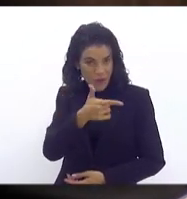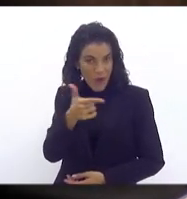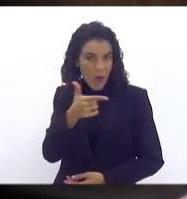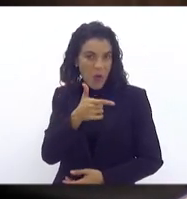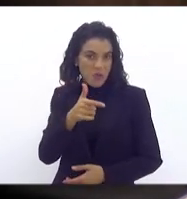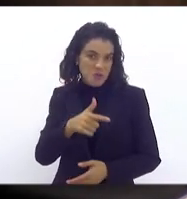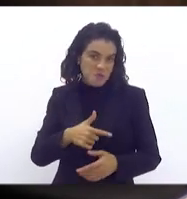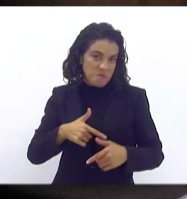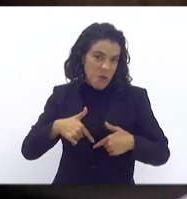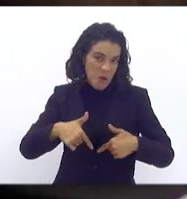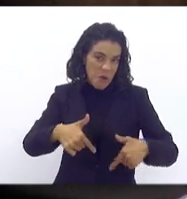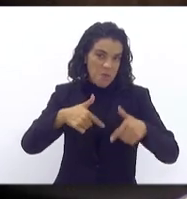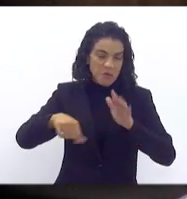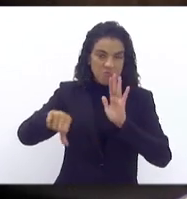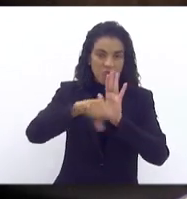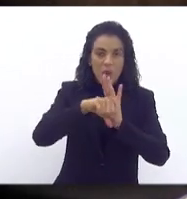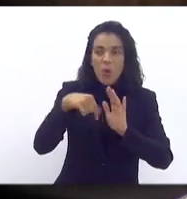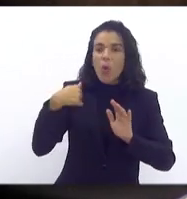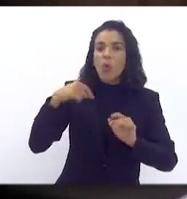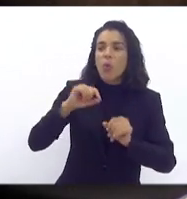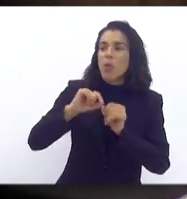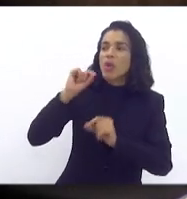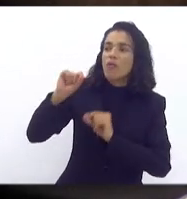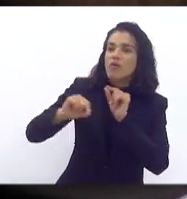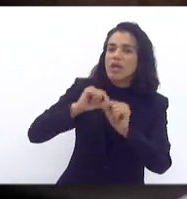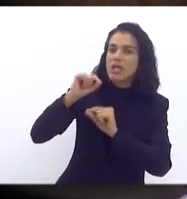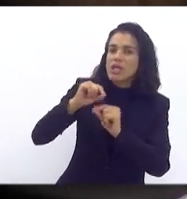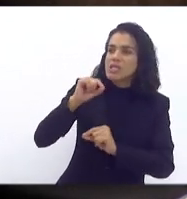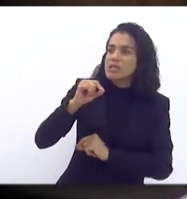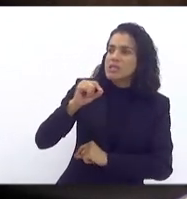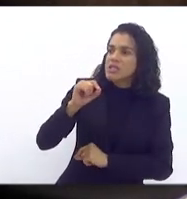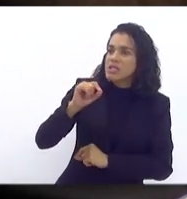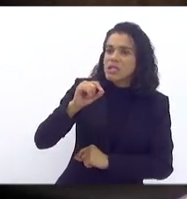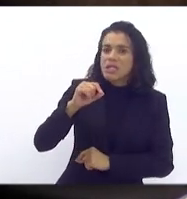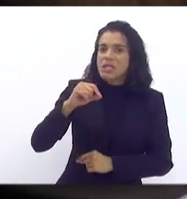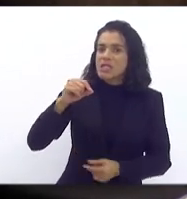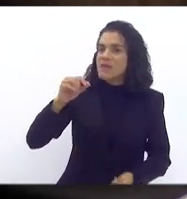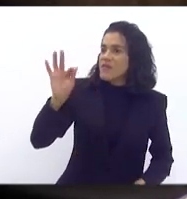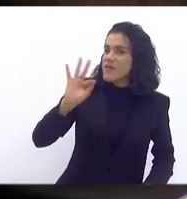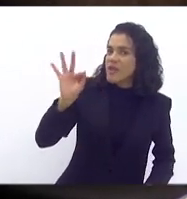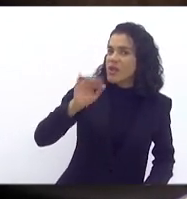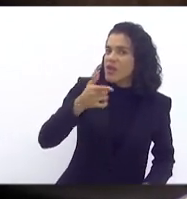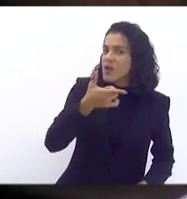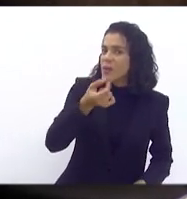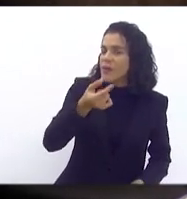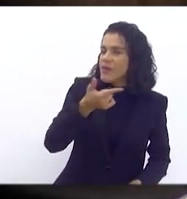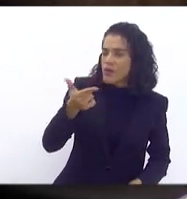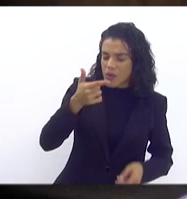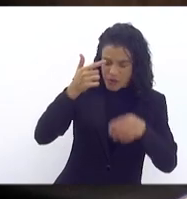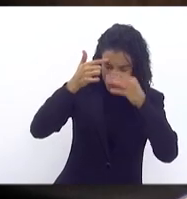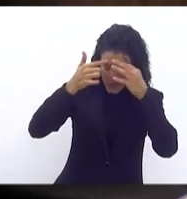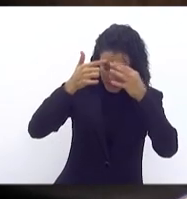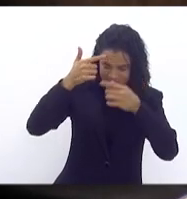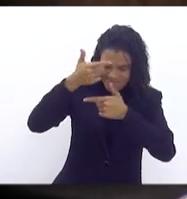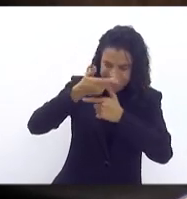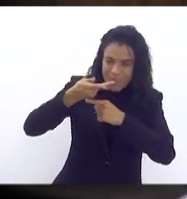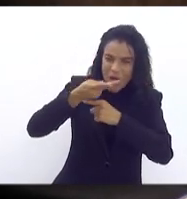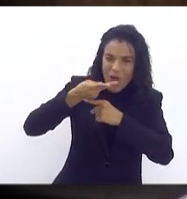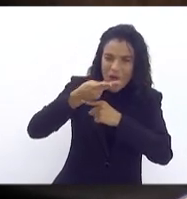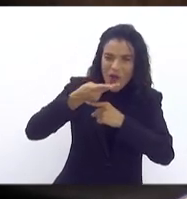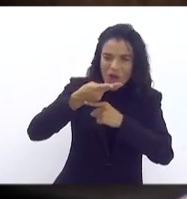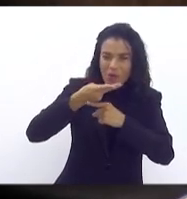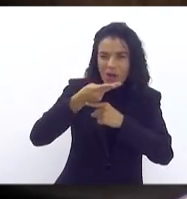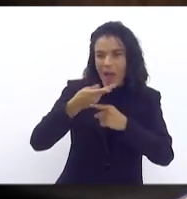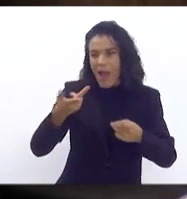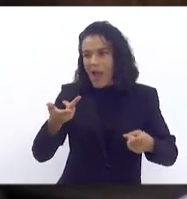coisa eu não sei o que eu fiz no dia 3 de fevereiro de 2022 a ponto de eu localizar uma evidência de que eu não